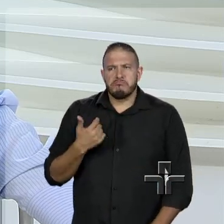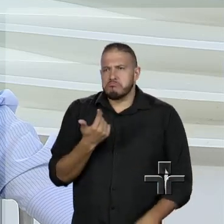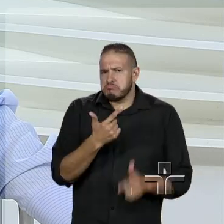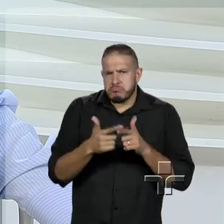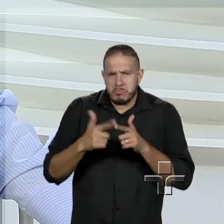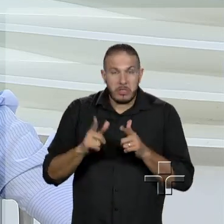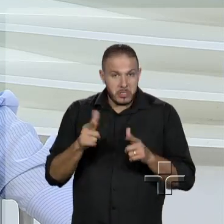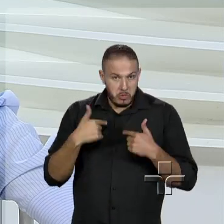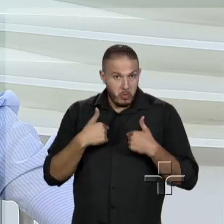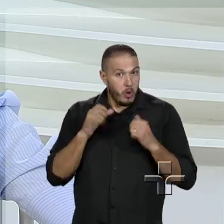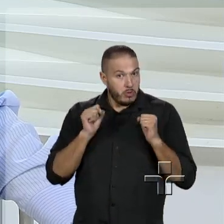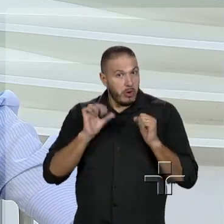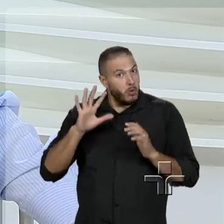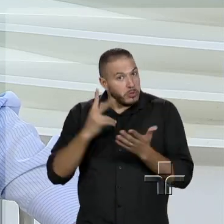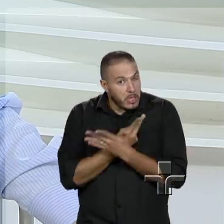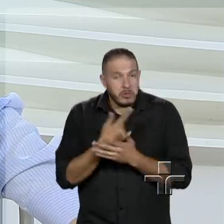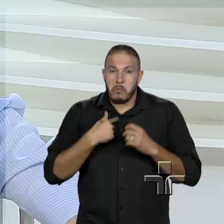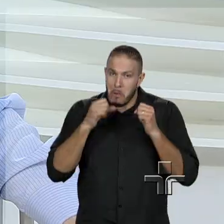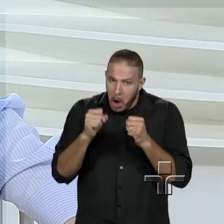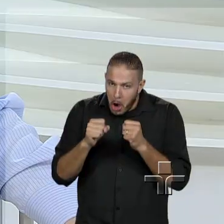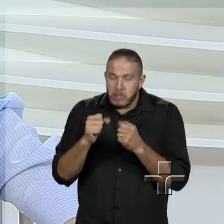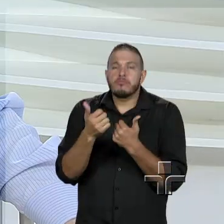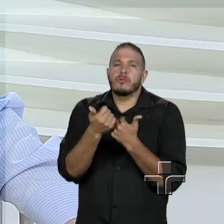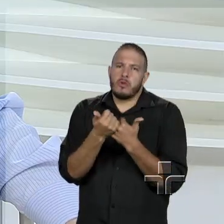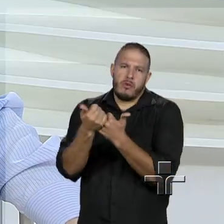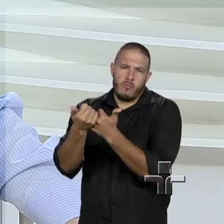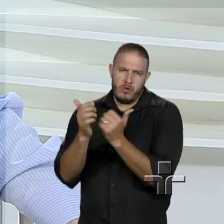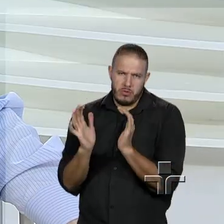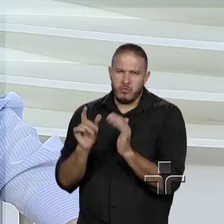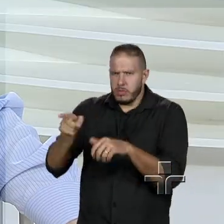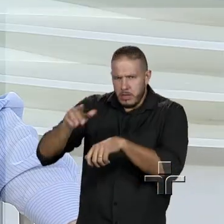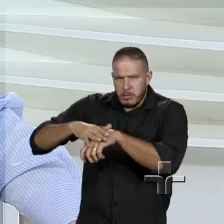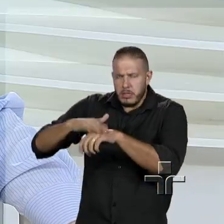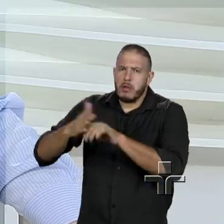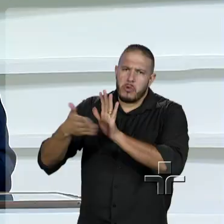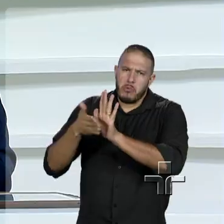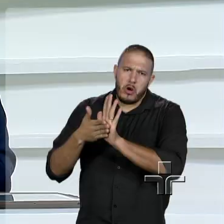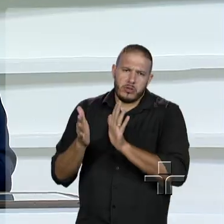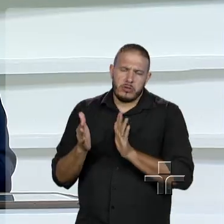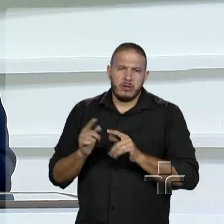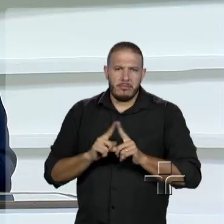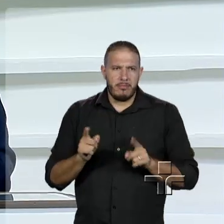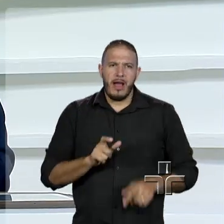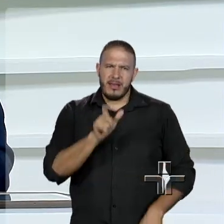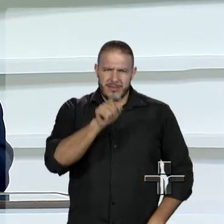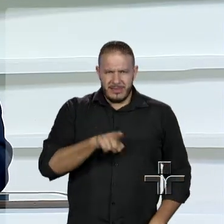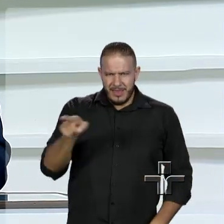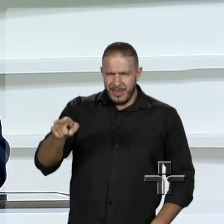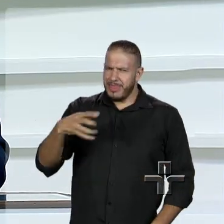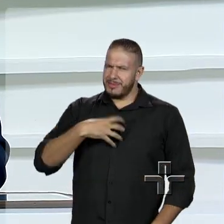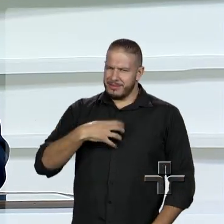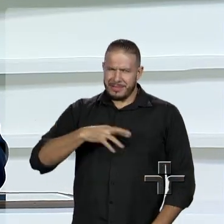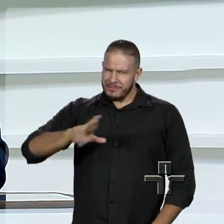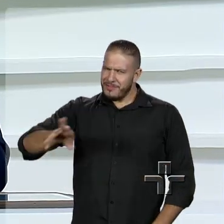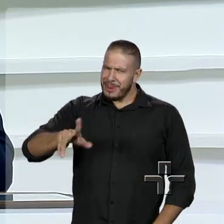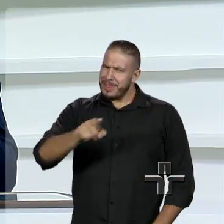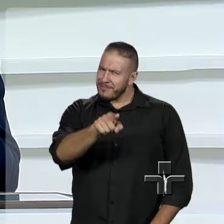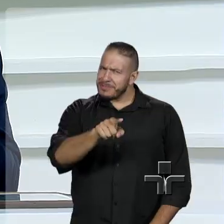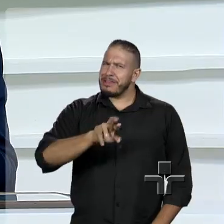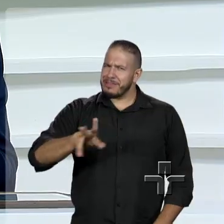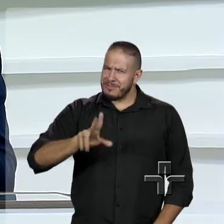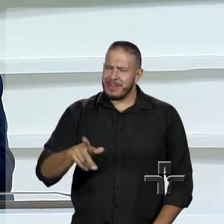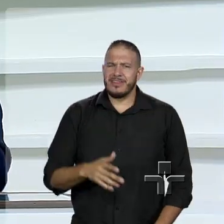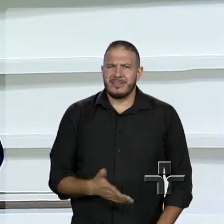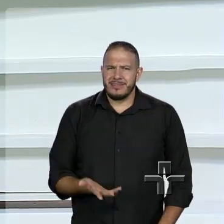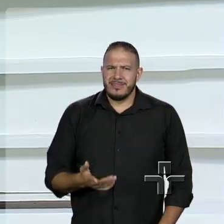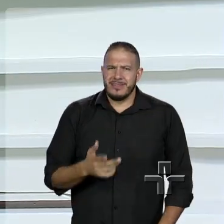mas quando eu posso, eu apoio, na verdade, o que ele está propondo. Mas ele é de uma escola bem diferente do senhor, né? O senhor, sem dúvida.